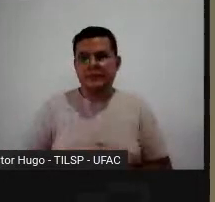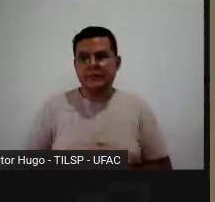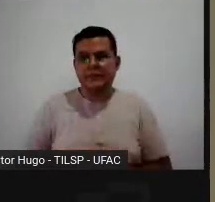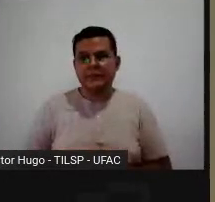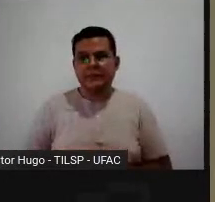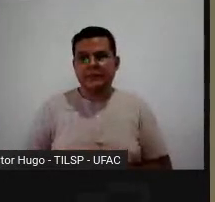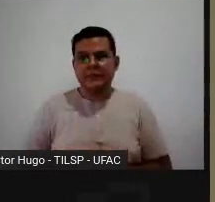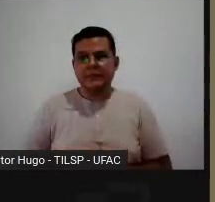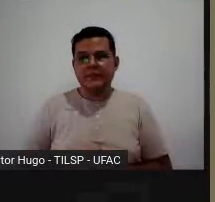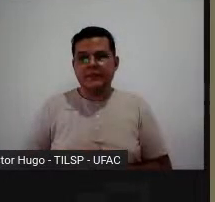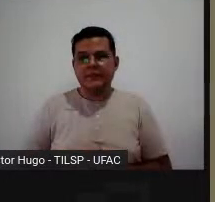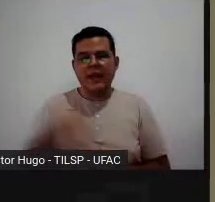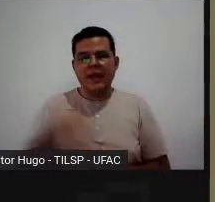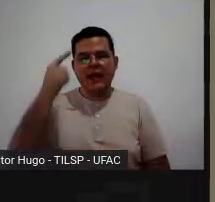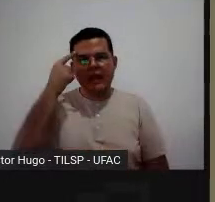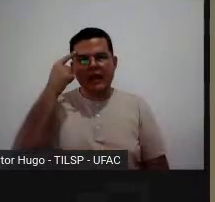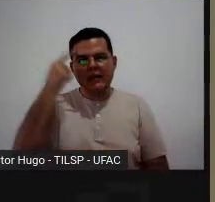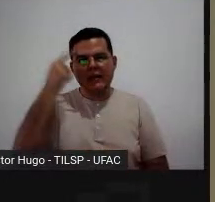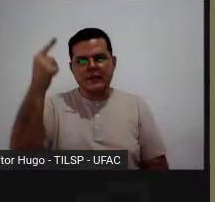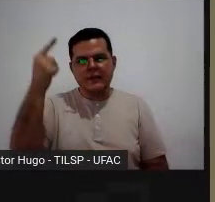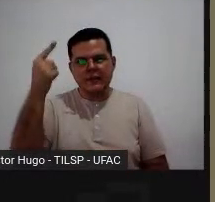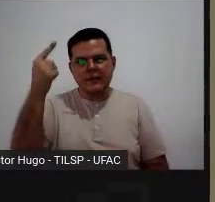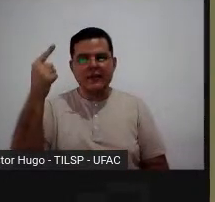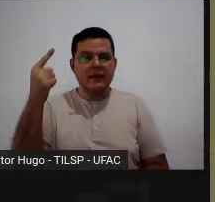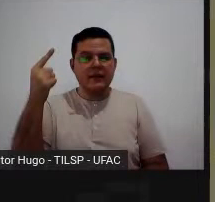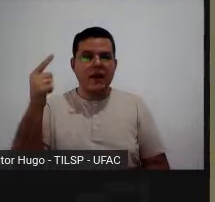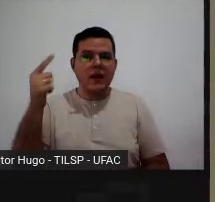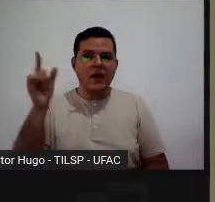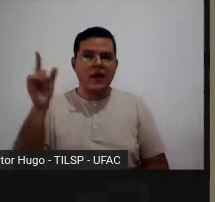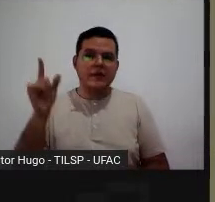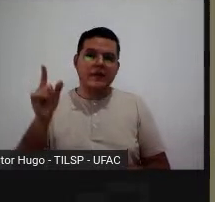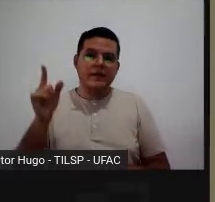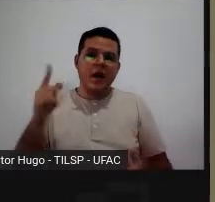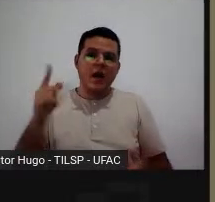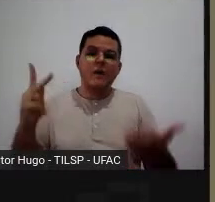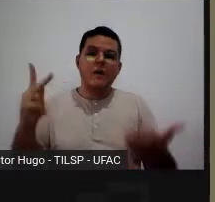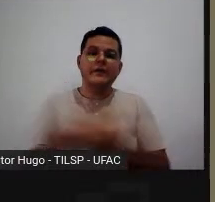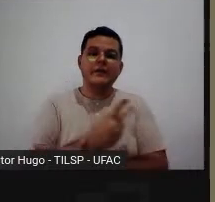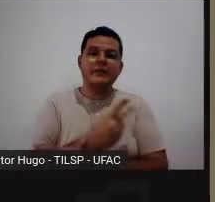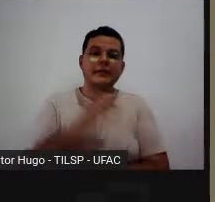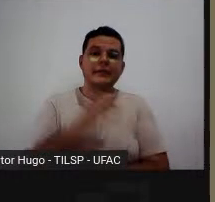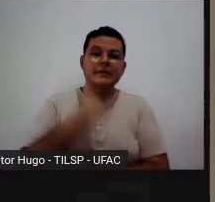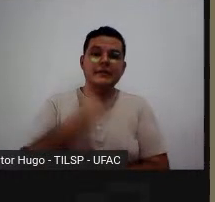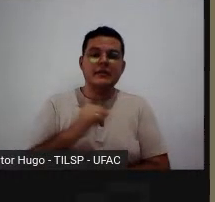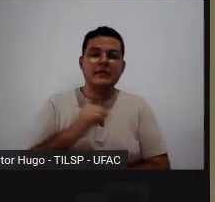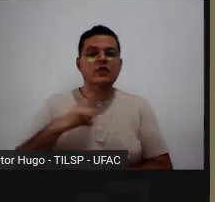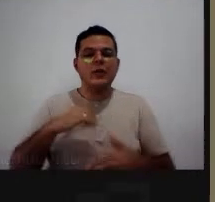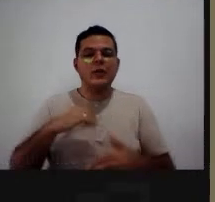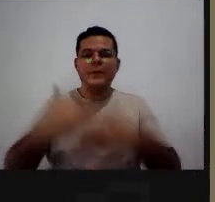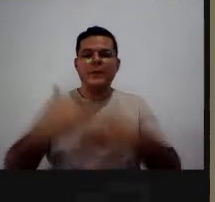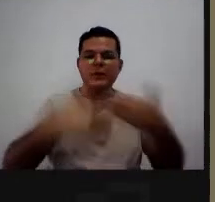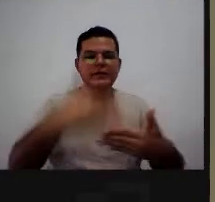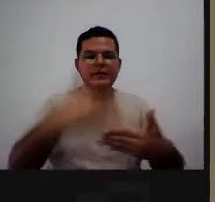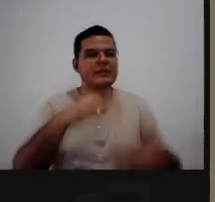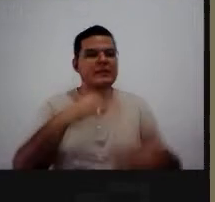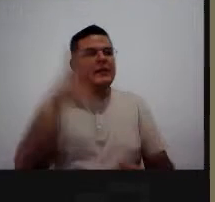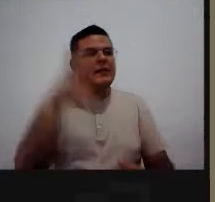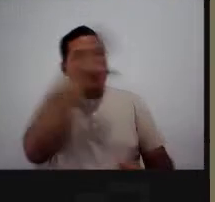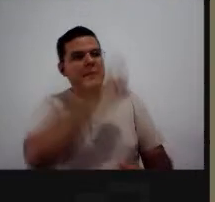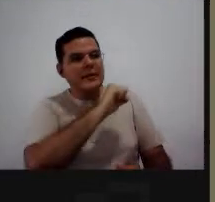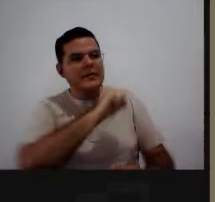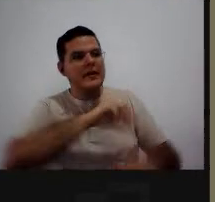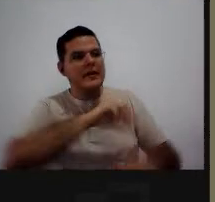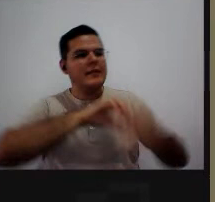lógica só se dava mediante o processo de escolarização. Até então, você tinha uma